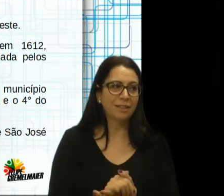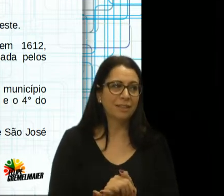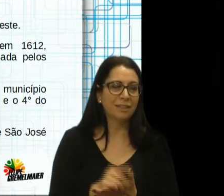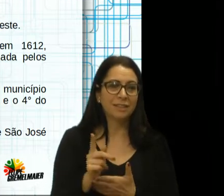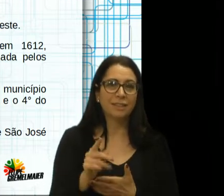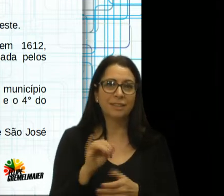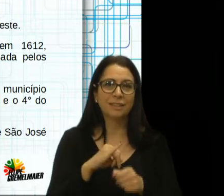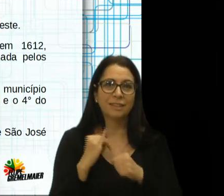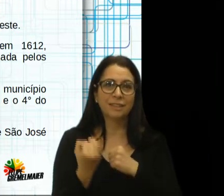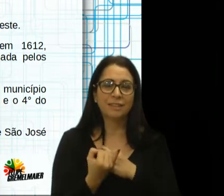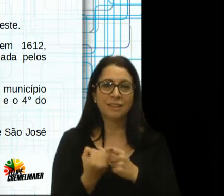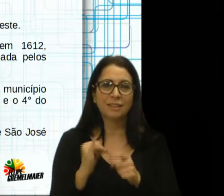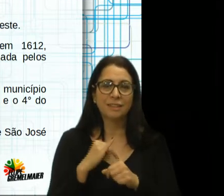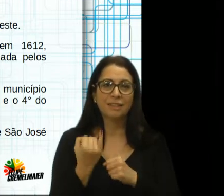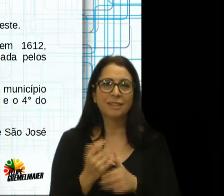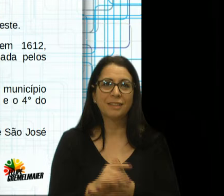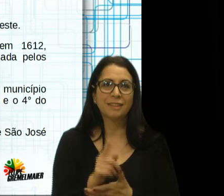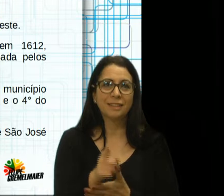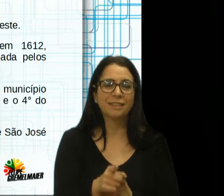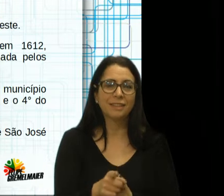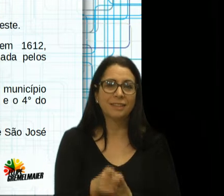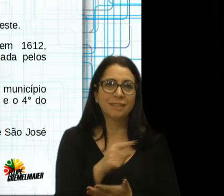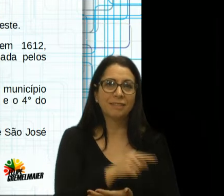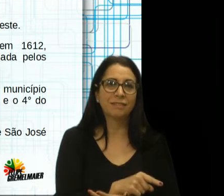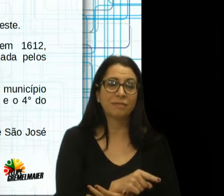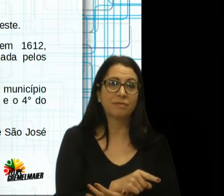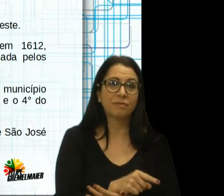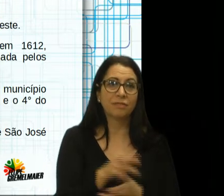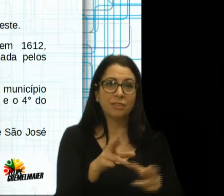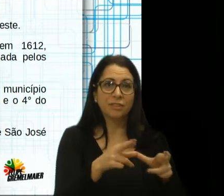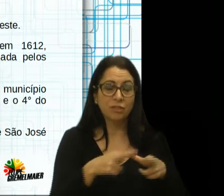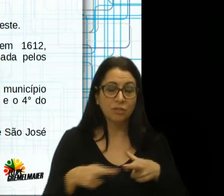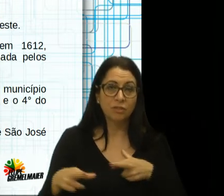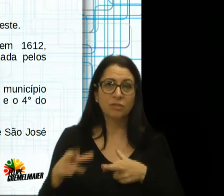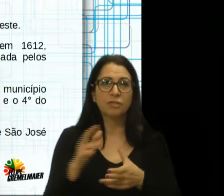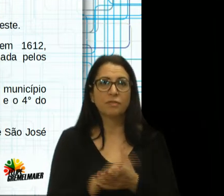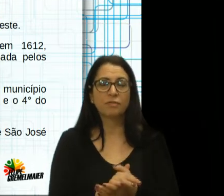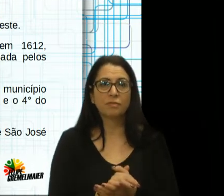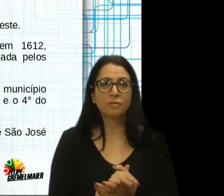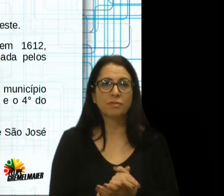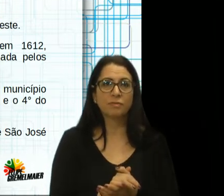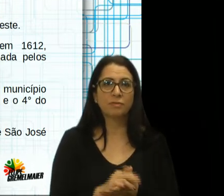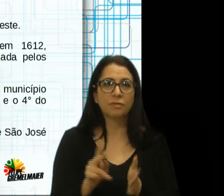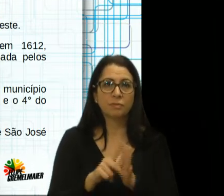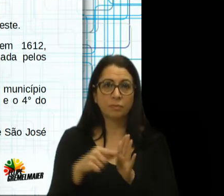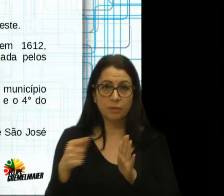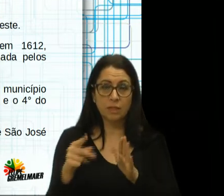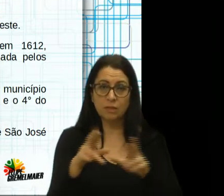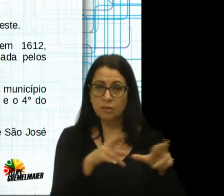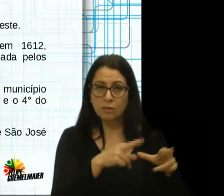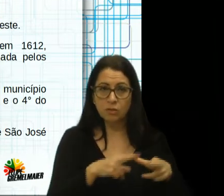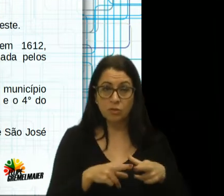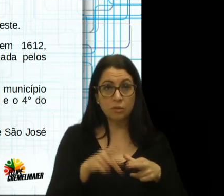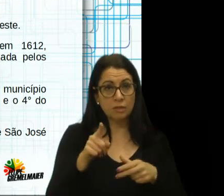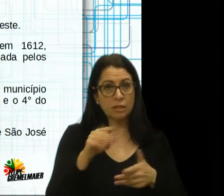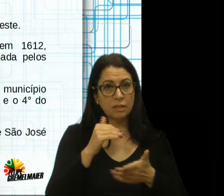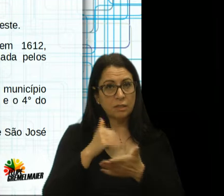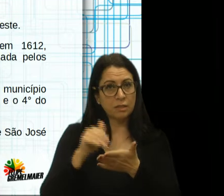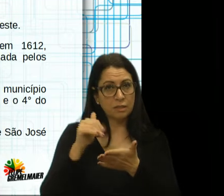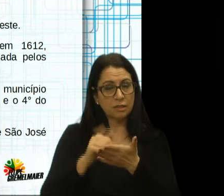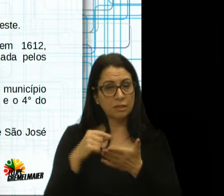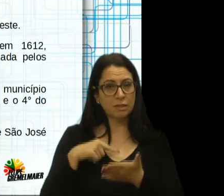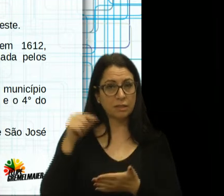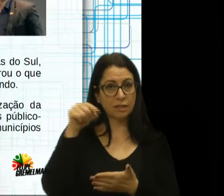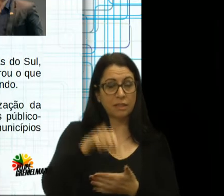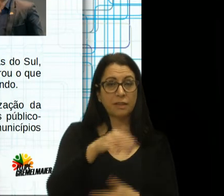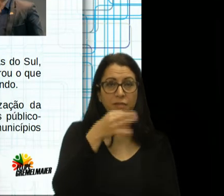ilha, essa grande região composta por essas cidades. E a secretária, quando esteve aqui em